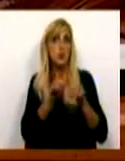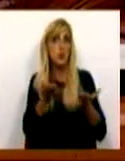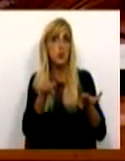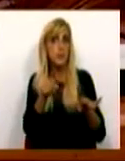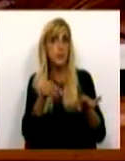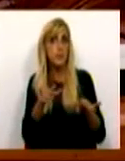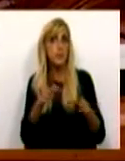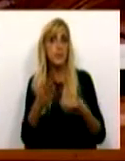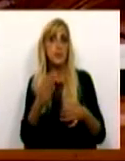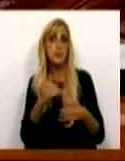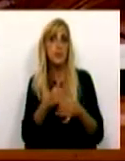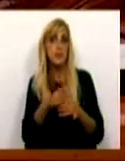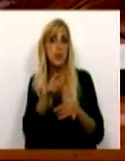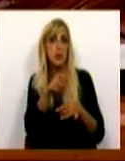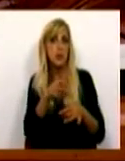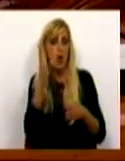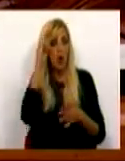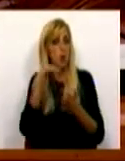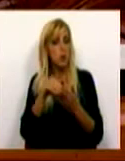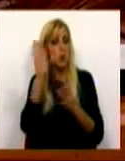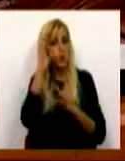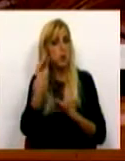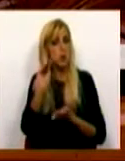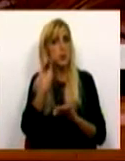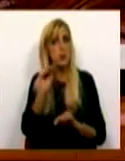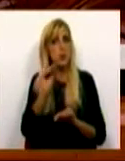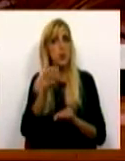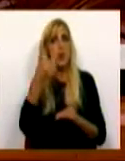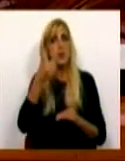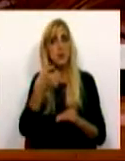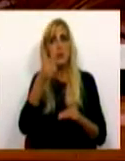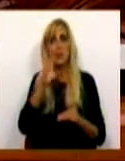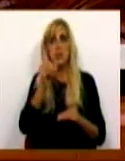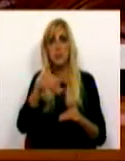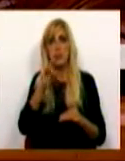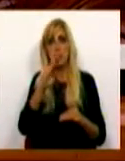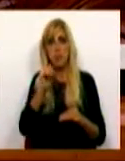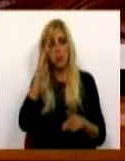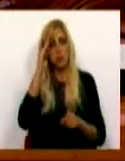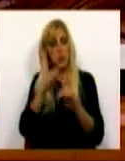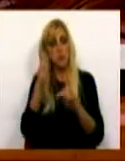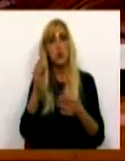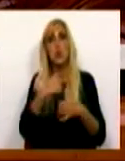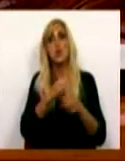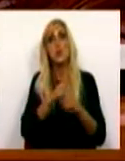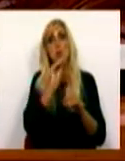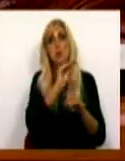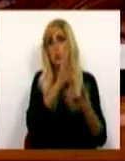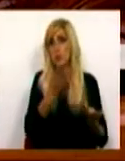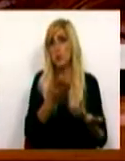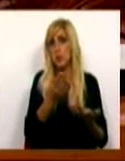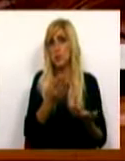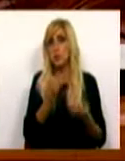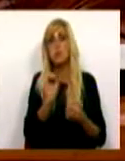a um conjunto alargado de stakeholders as conclusões e recomendações de 5 CPIs que tiveram como objeto o setor bancário, tendo cumulativamente